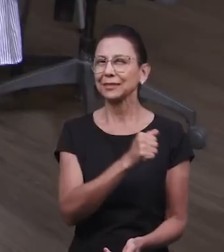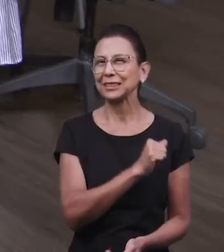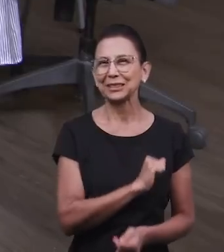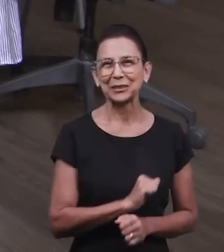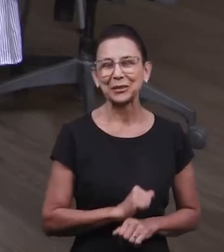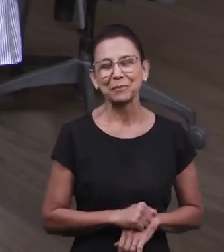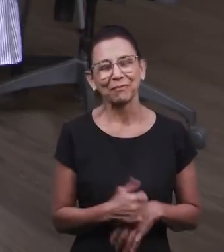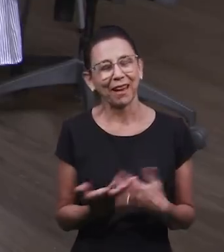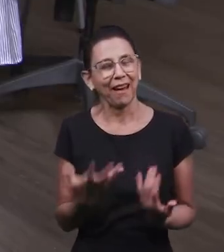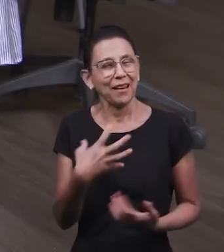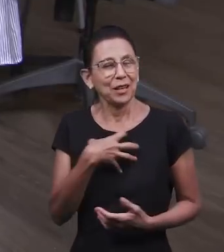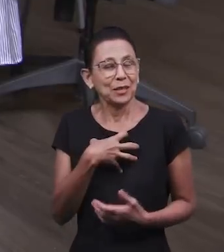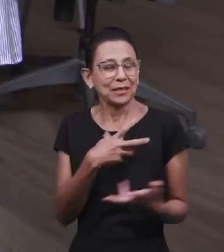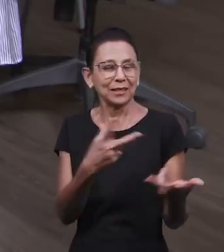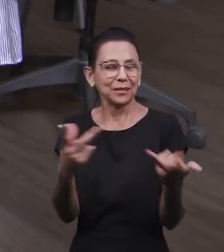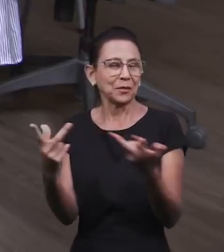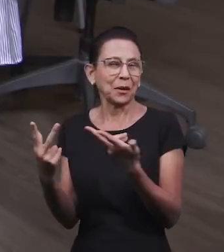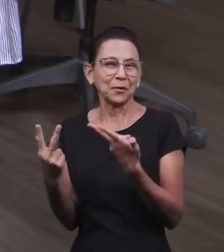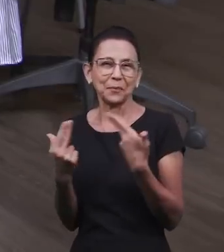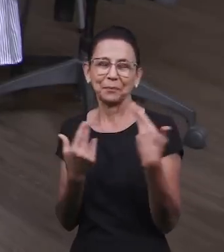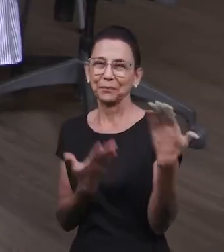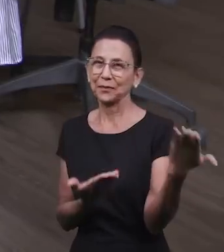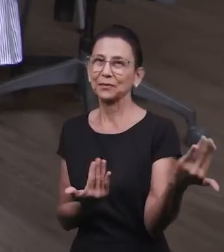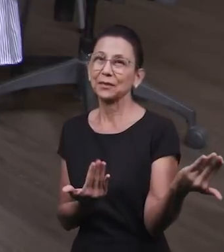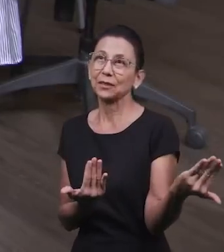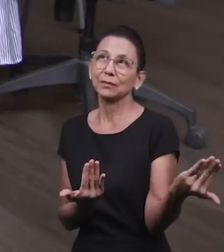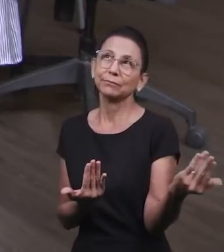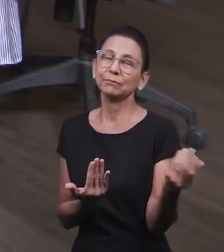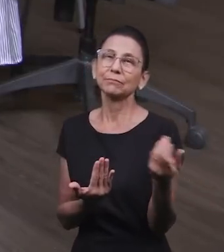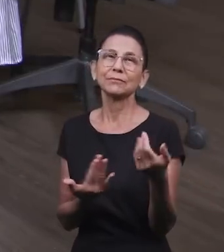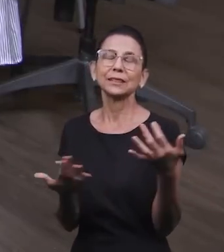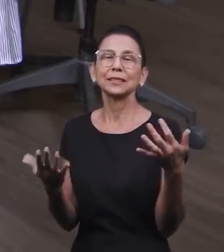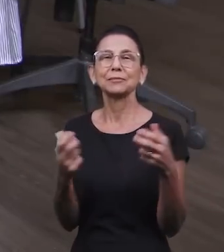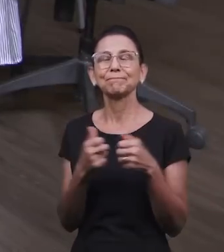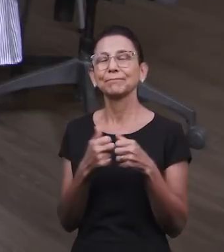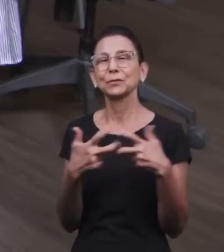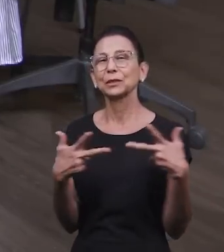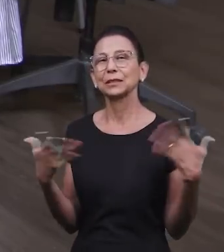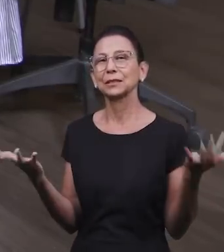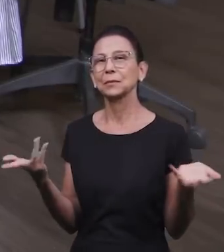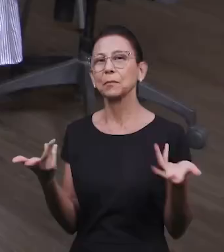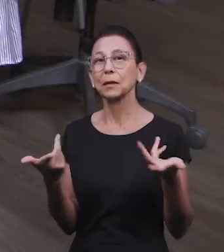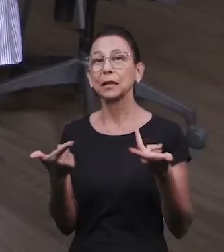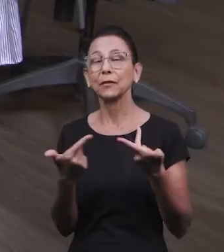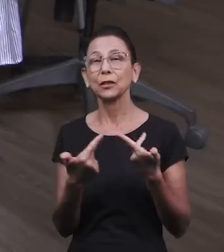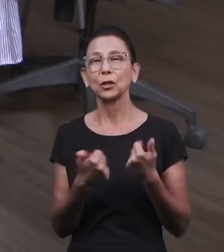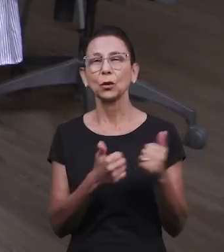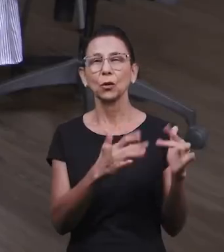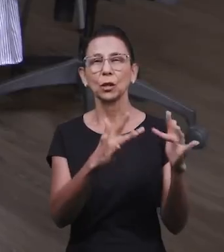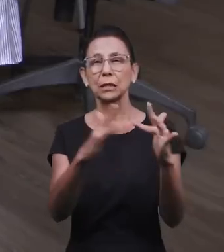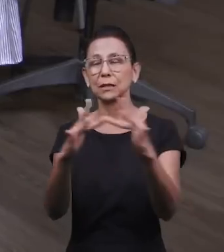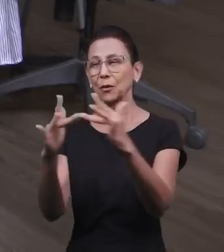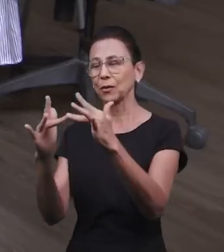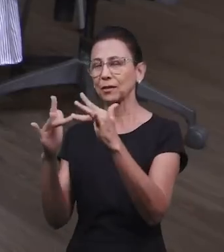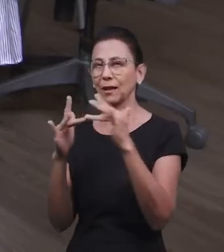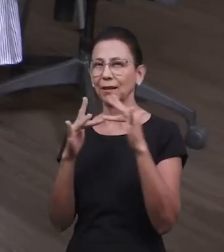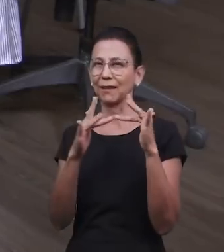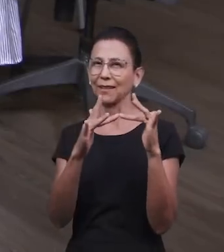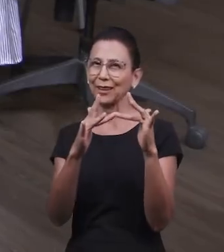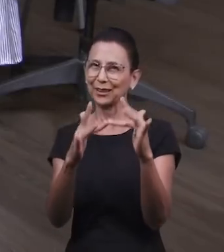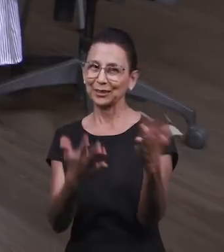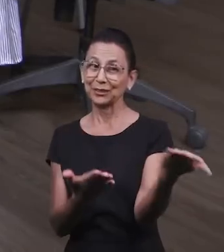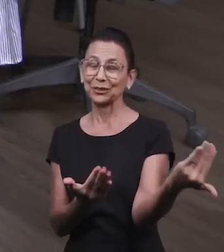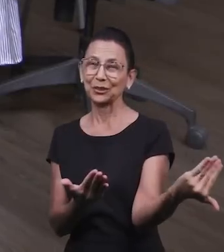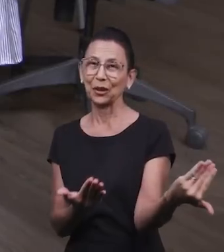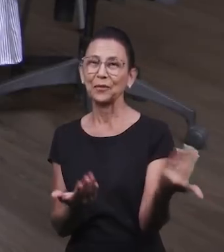é por isso que eu me sinto jovem, né? É uma coisa maravilhosa quando a gente tem jovens, quando a gente está rodeado de jovens. E eu vou começar